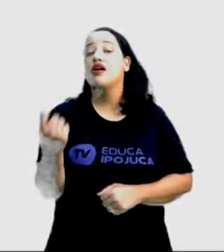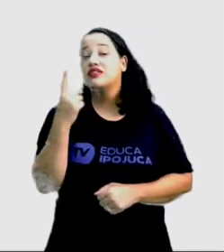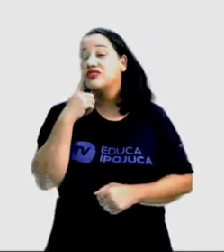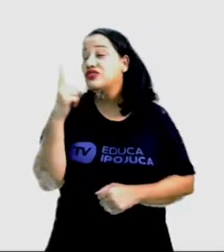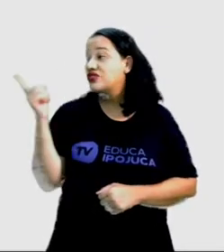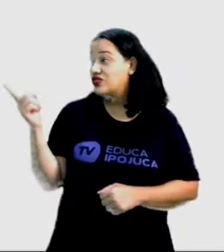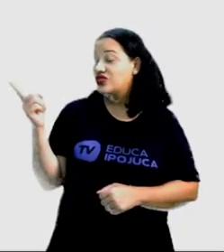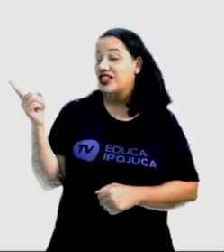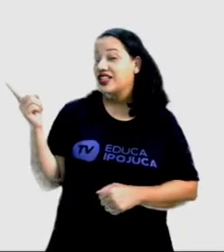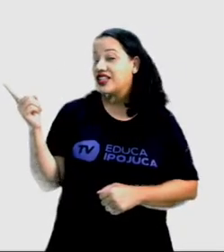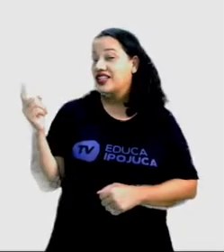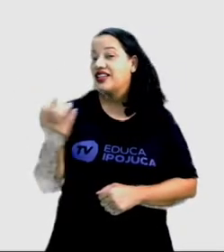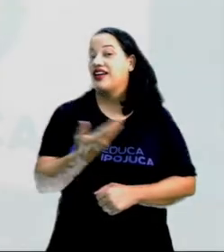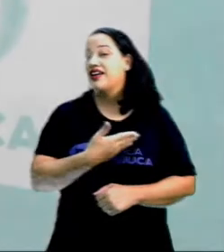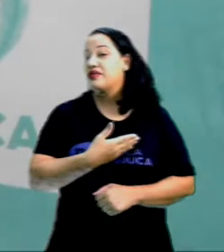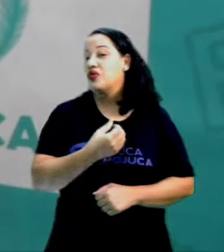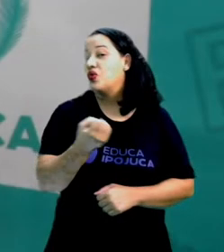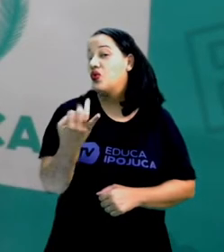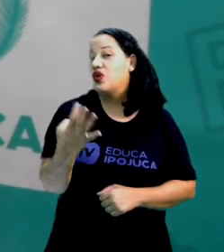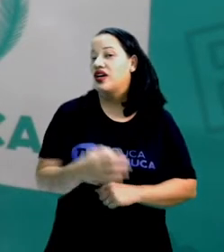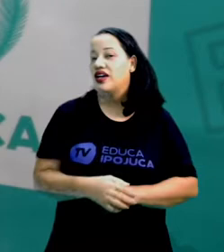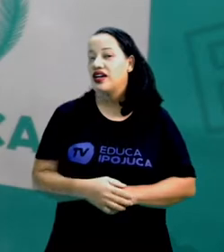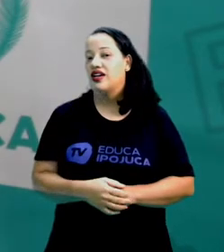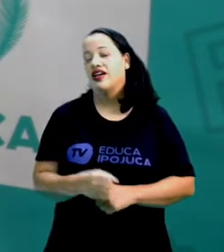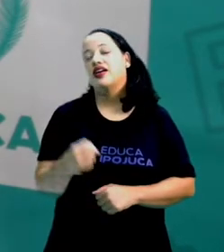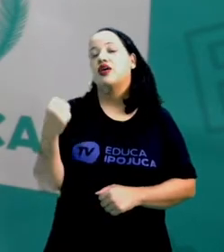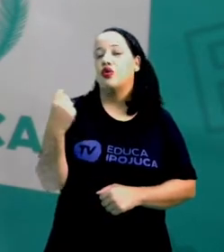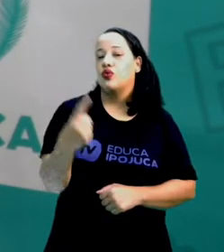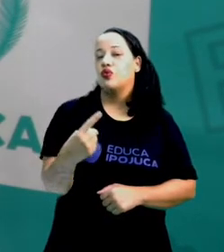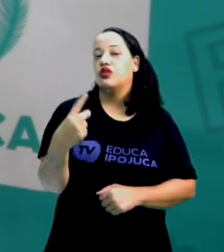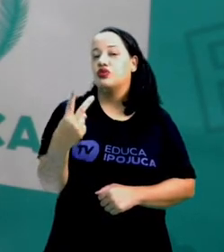quantos colegas Larissa tem?